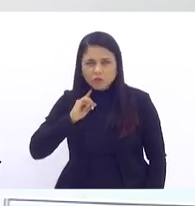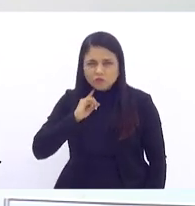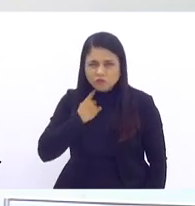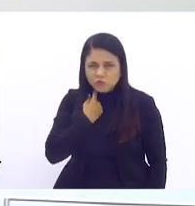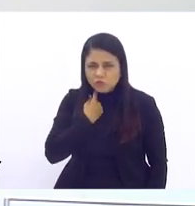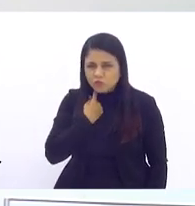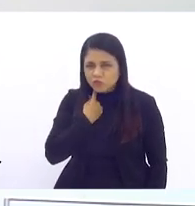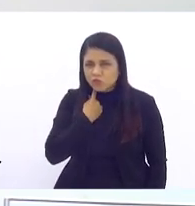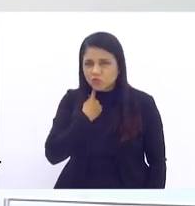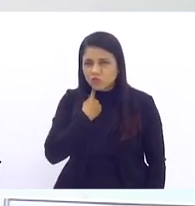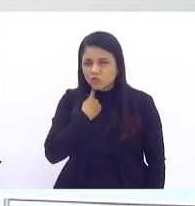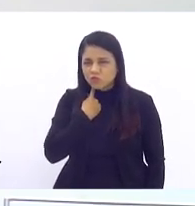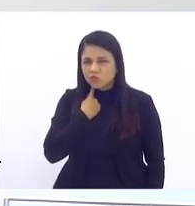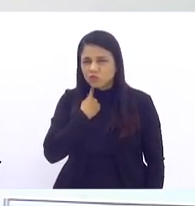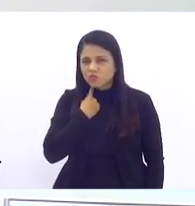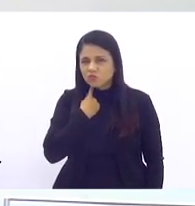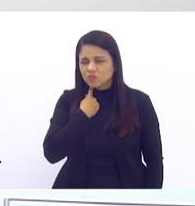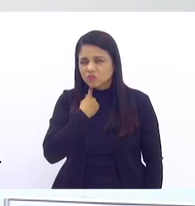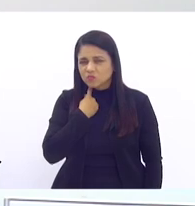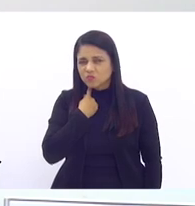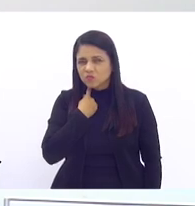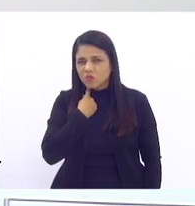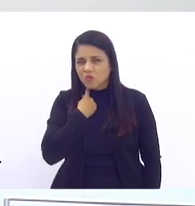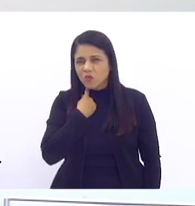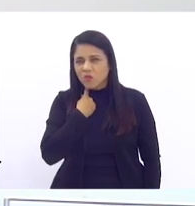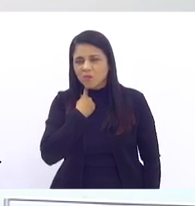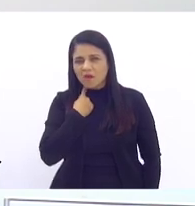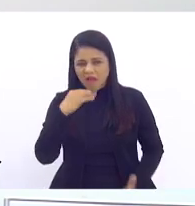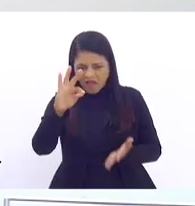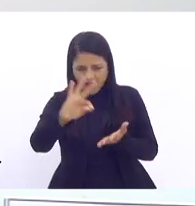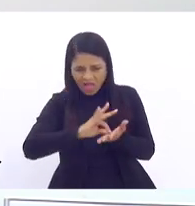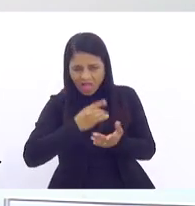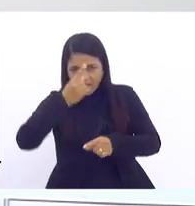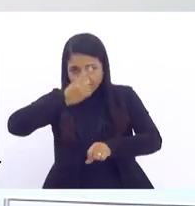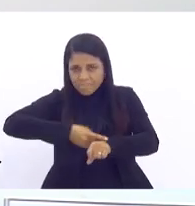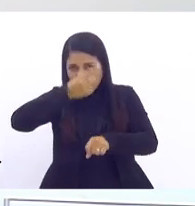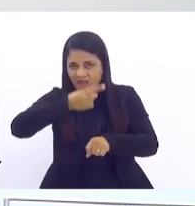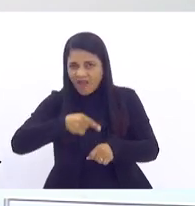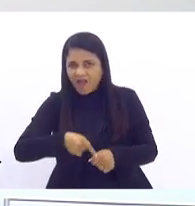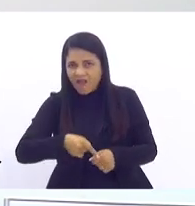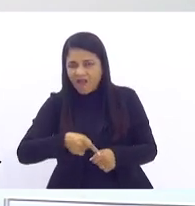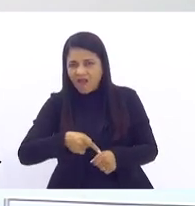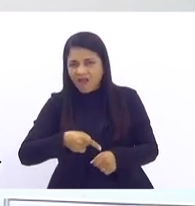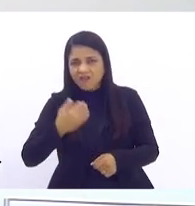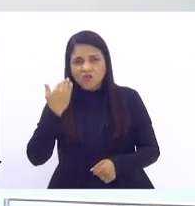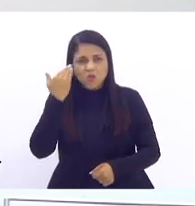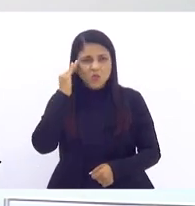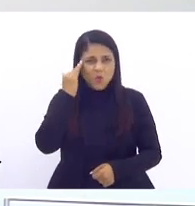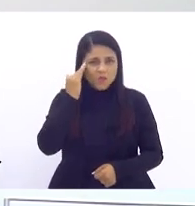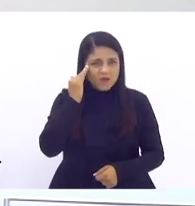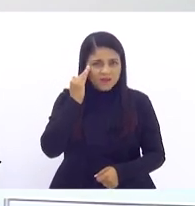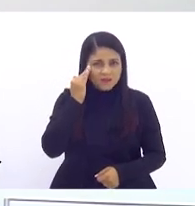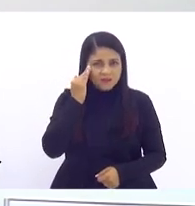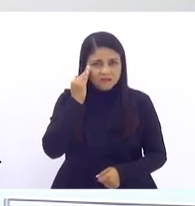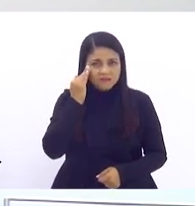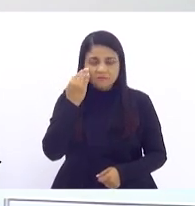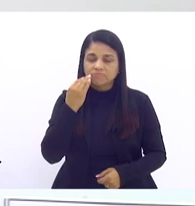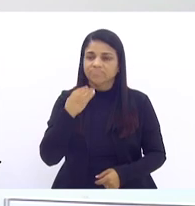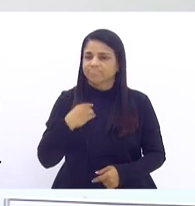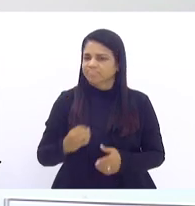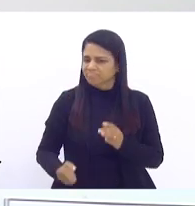dar avalizar situações que eu compreenda que não vou se materializar